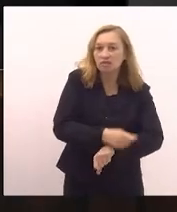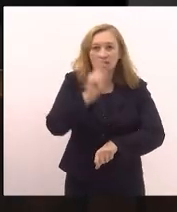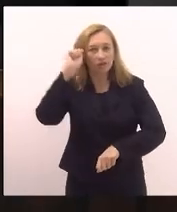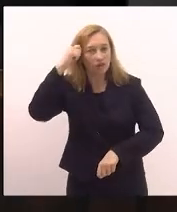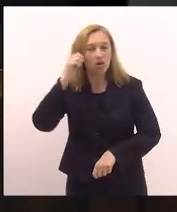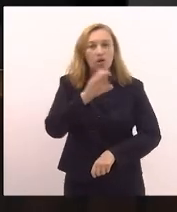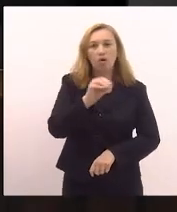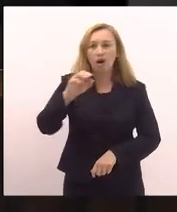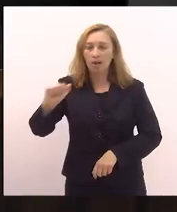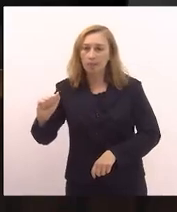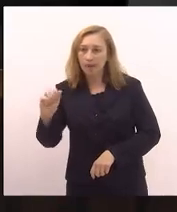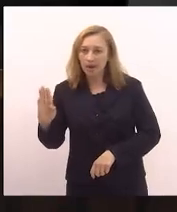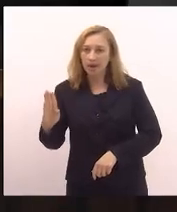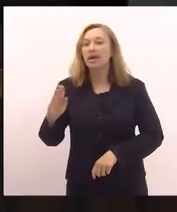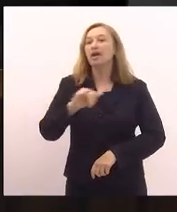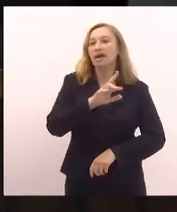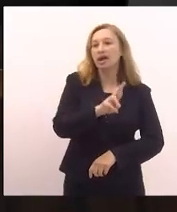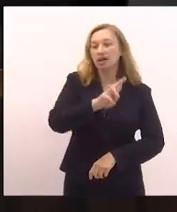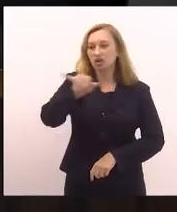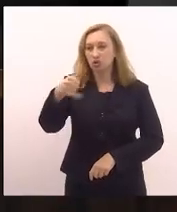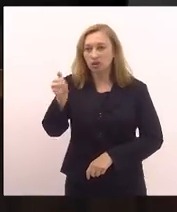na OAB-RJ.